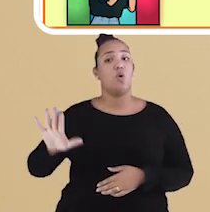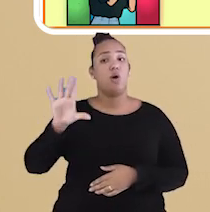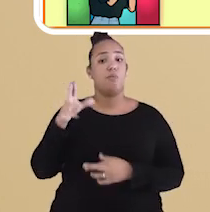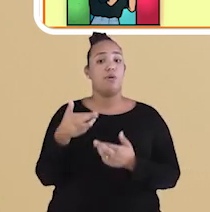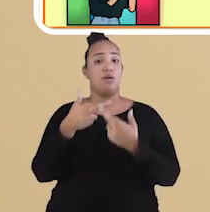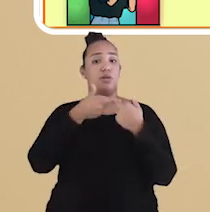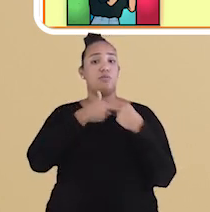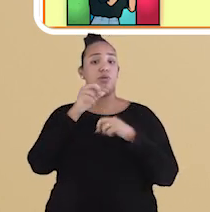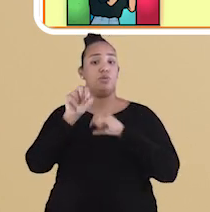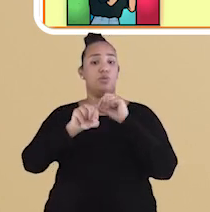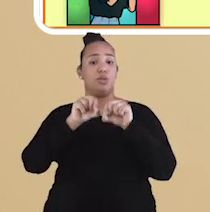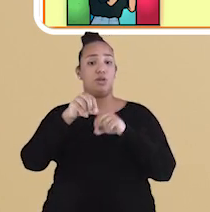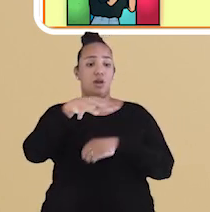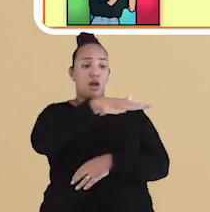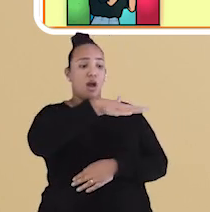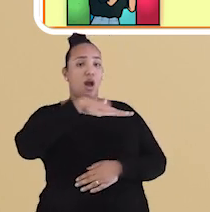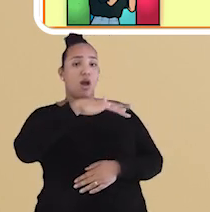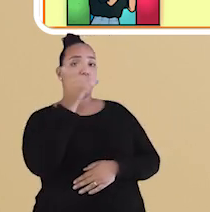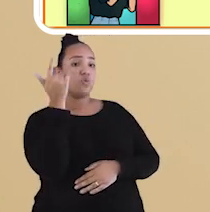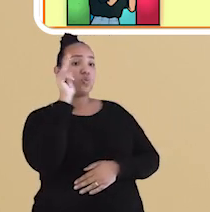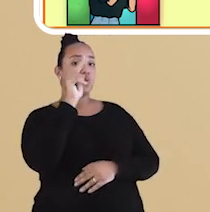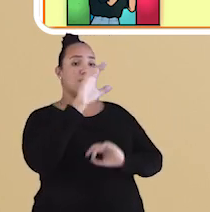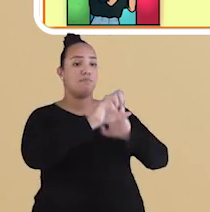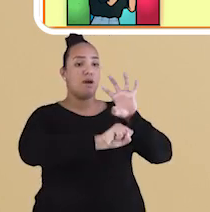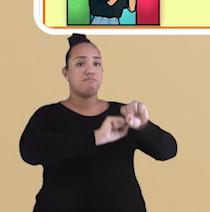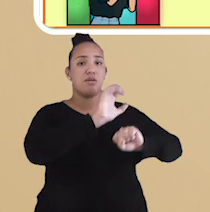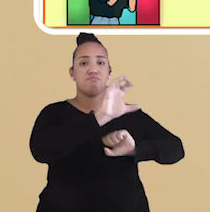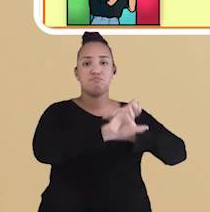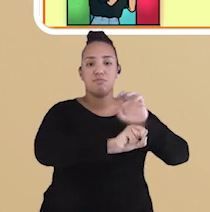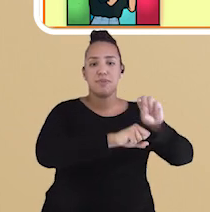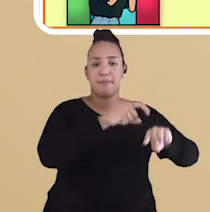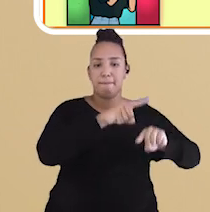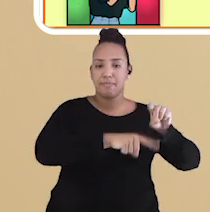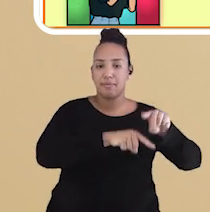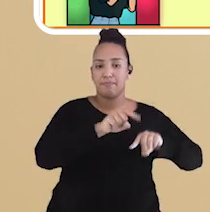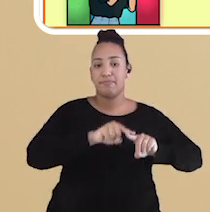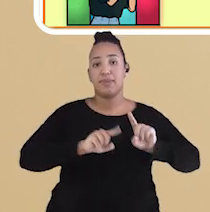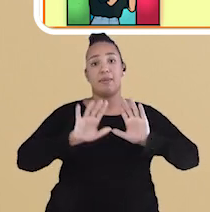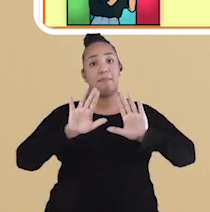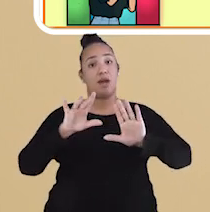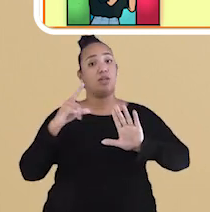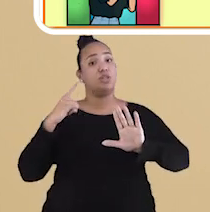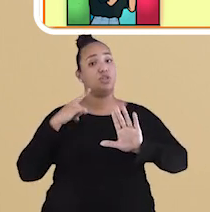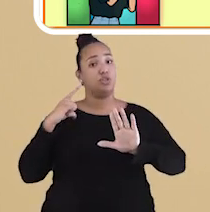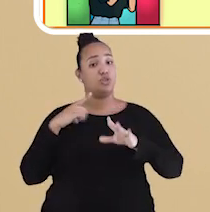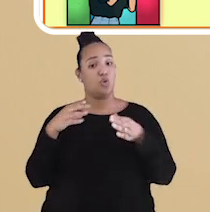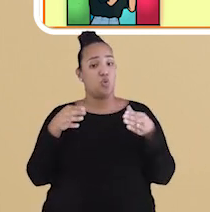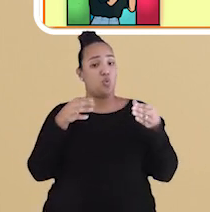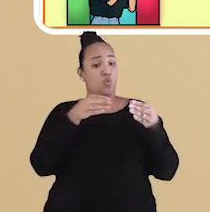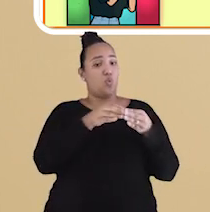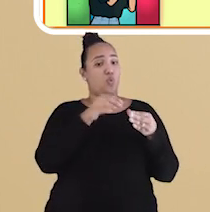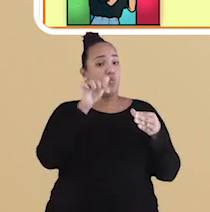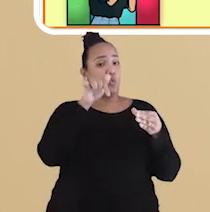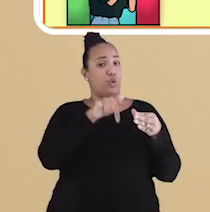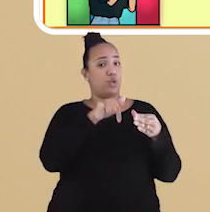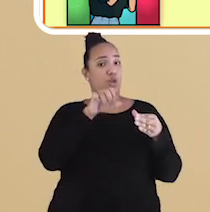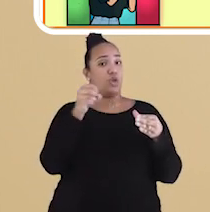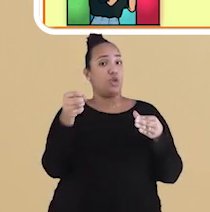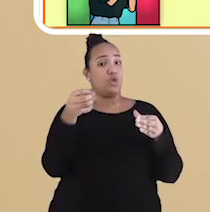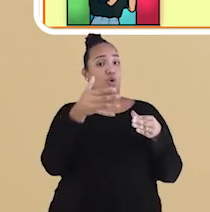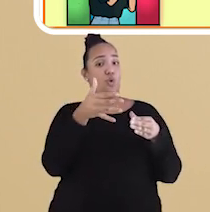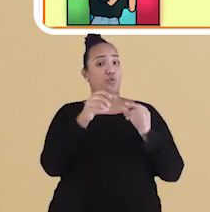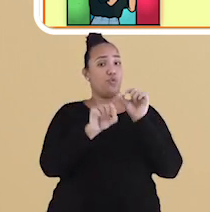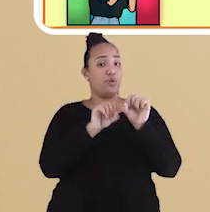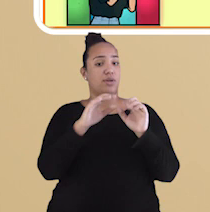era colonizar as novas terras e extrair riquezas. Mas existia um outro grupo que veio junto para o Novo